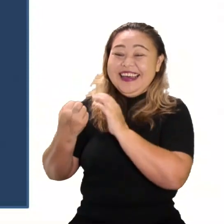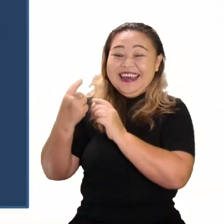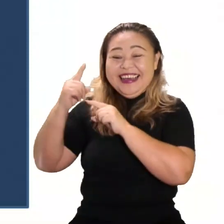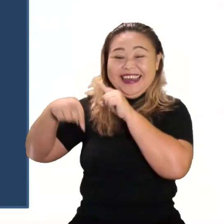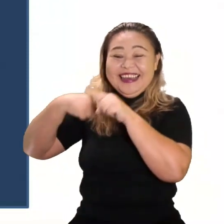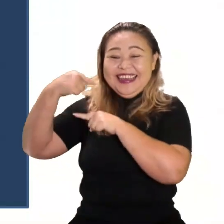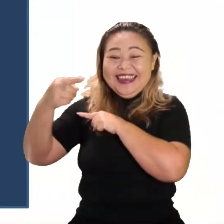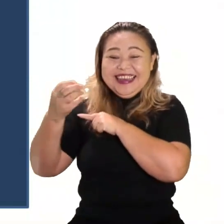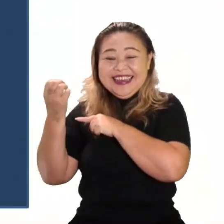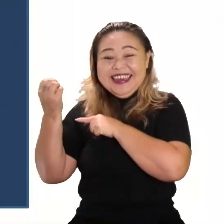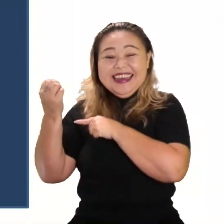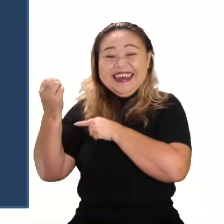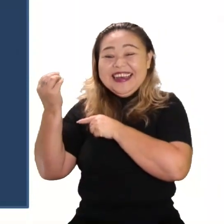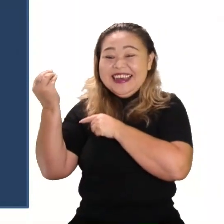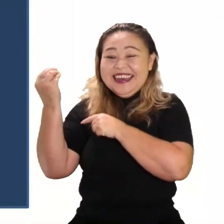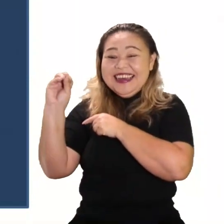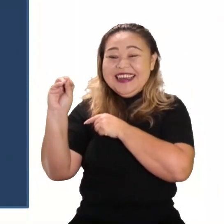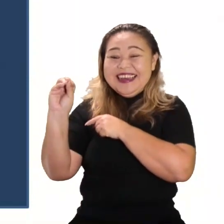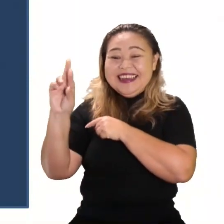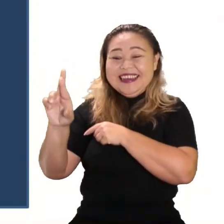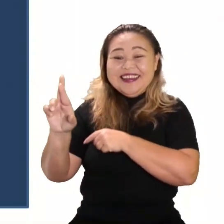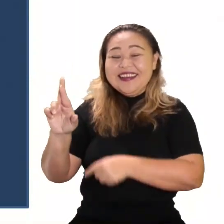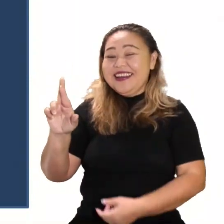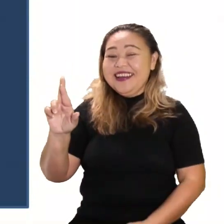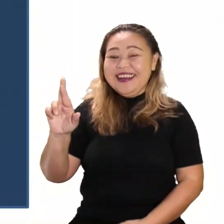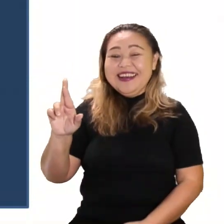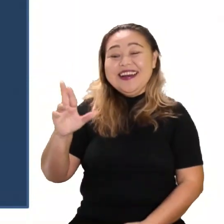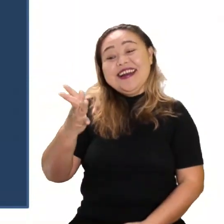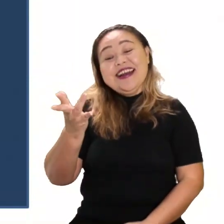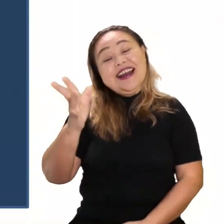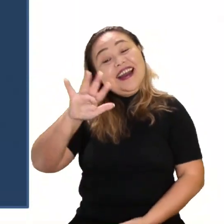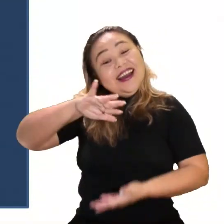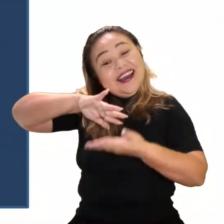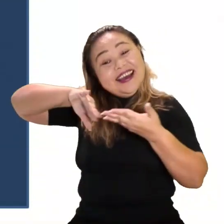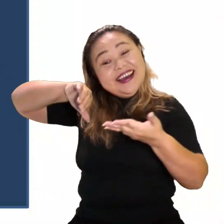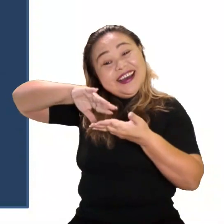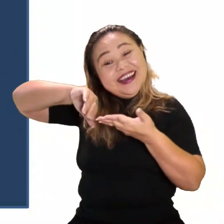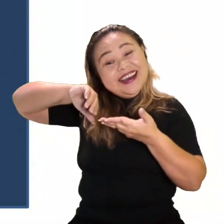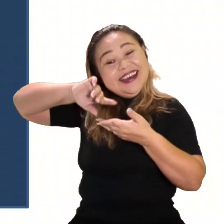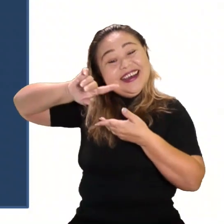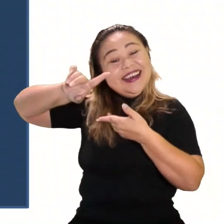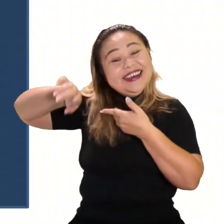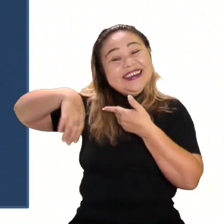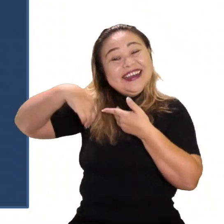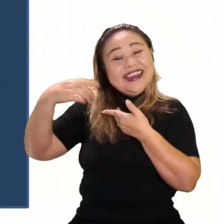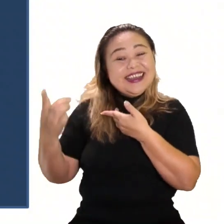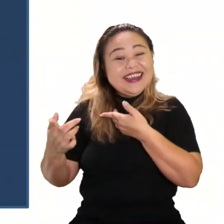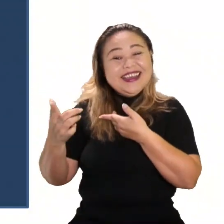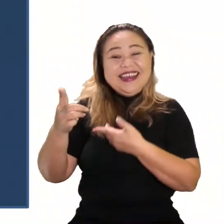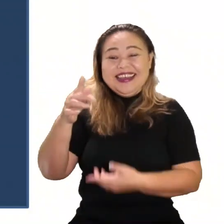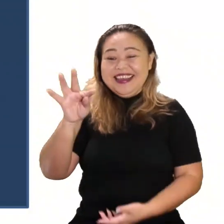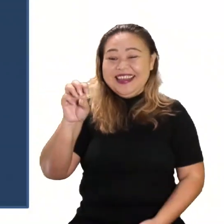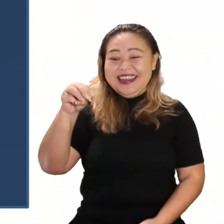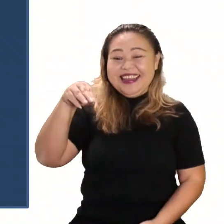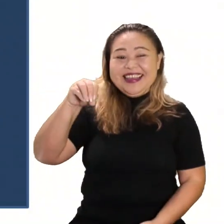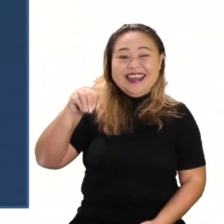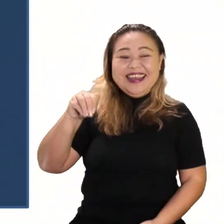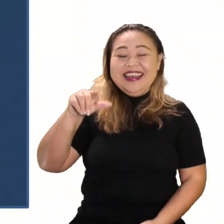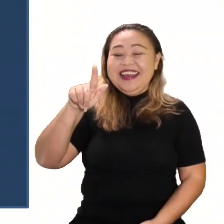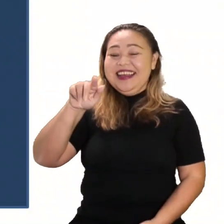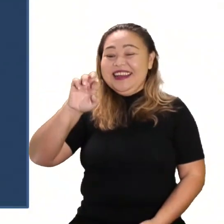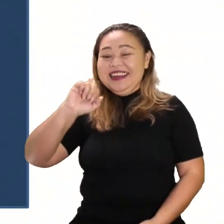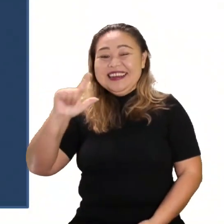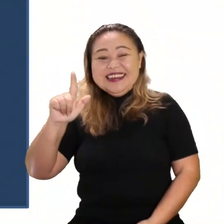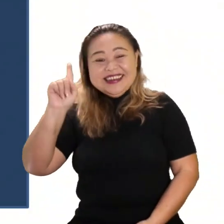para vir depois, né? Mas já veio com a resposta, né? Então, desconta essa e vamos lá. O termo geral da PG é dado